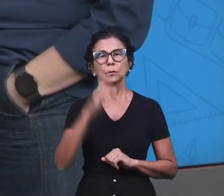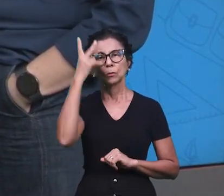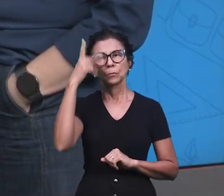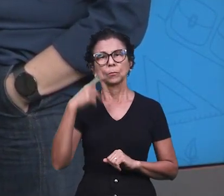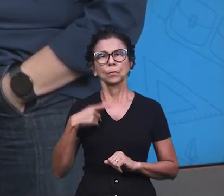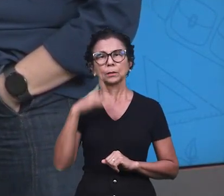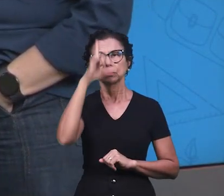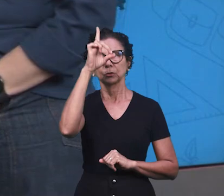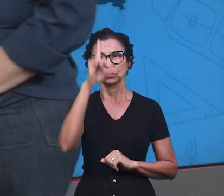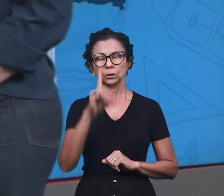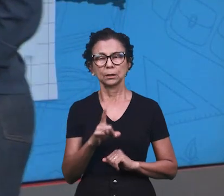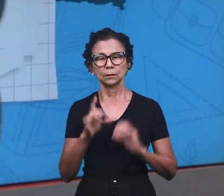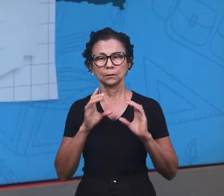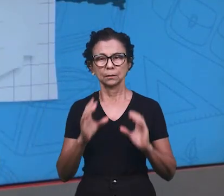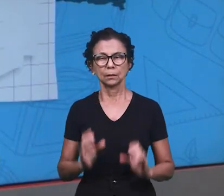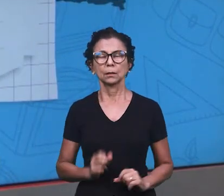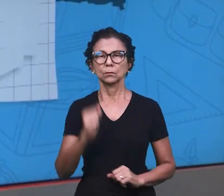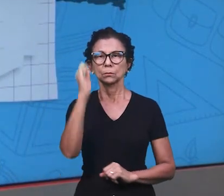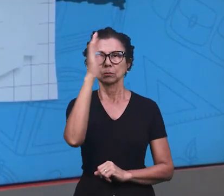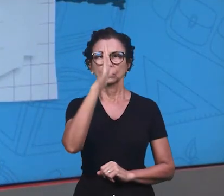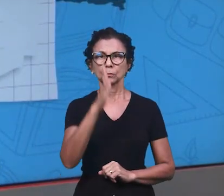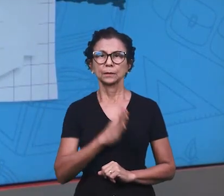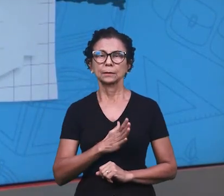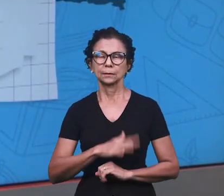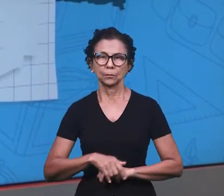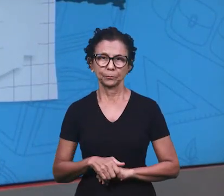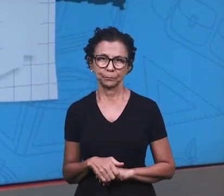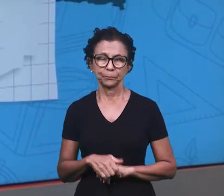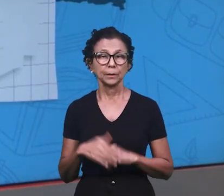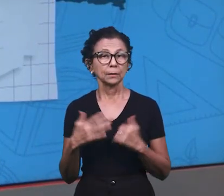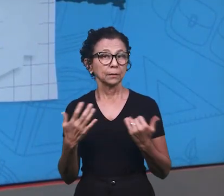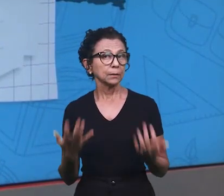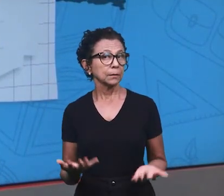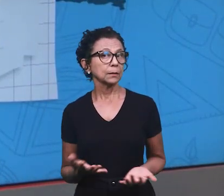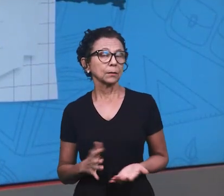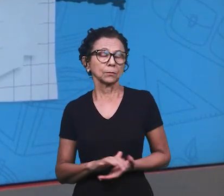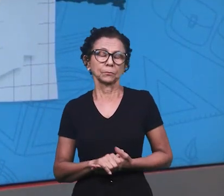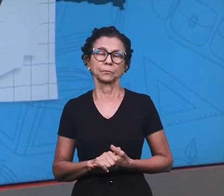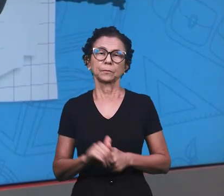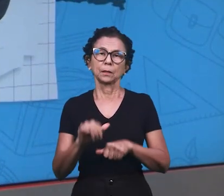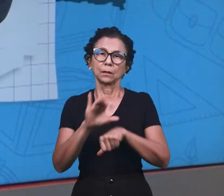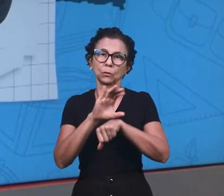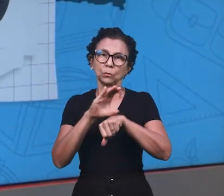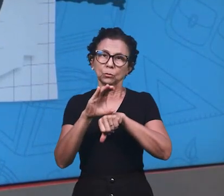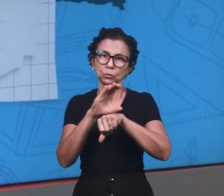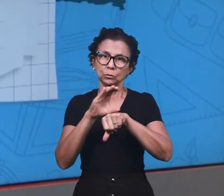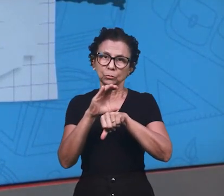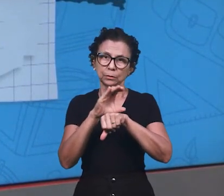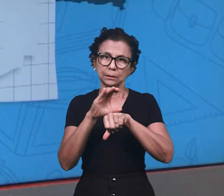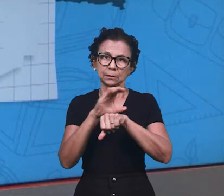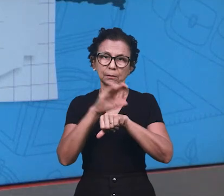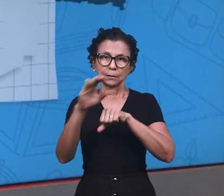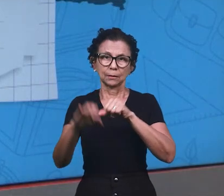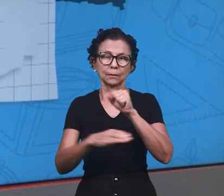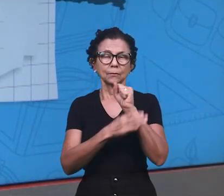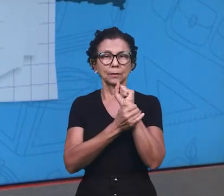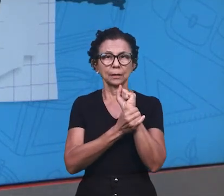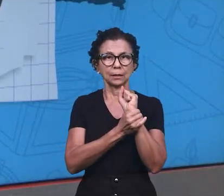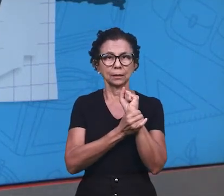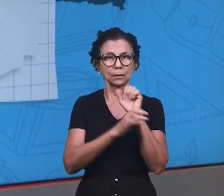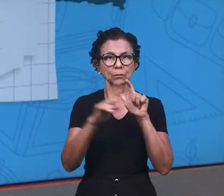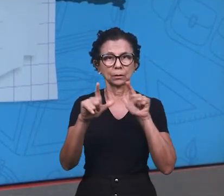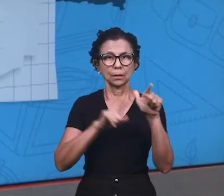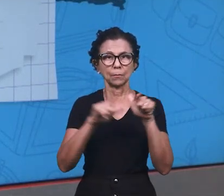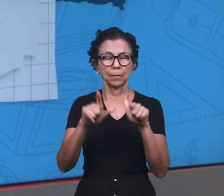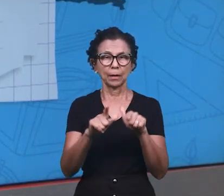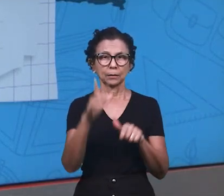cidadão brasileiro. Além, ideia de acréscimo. Então, olha só, a Constituição, ela vai garantir o trabalho